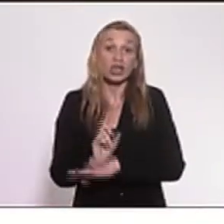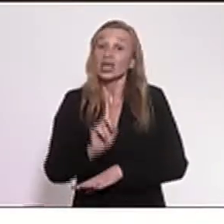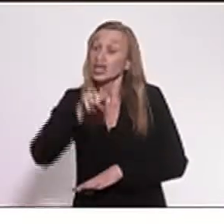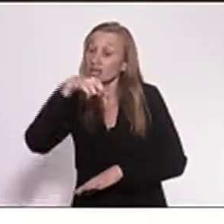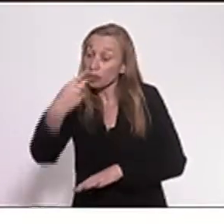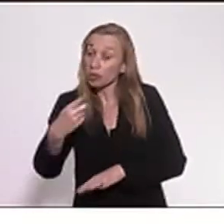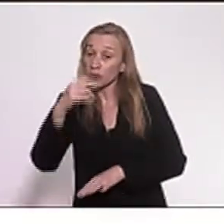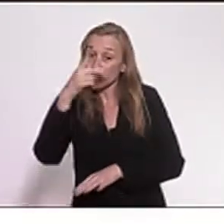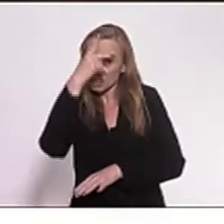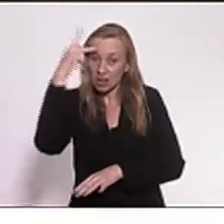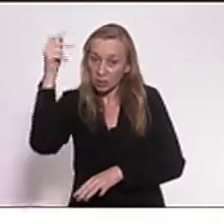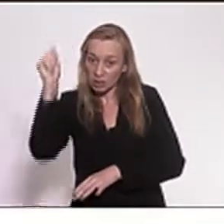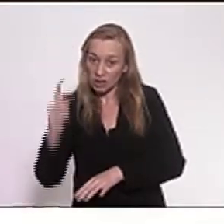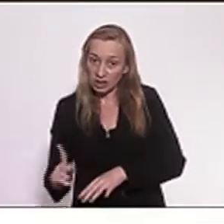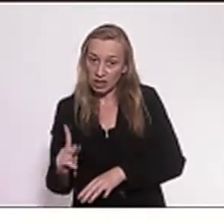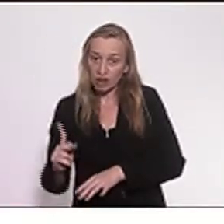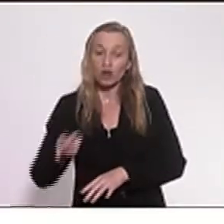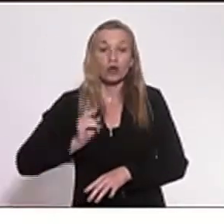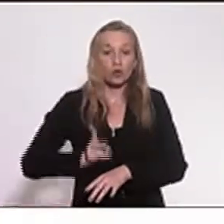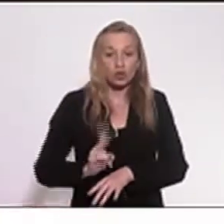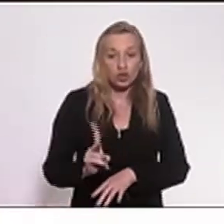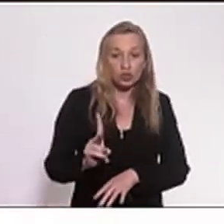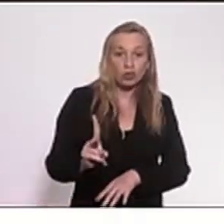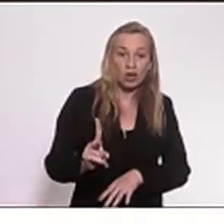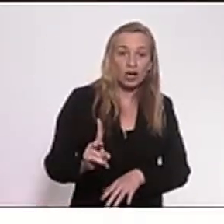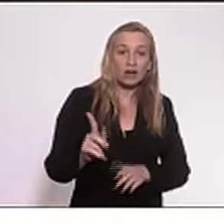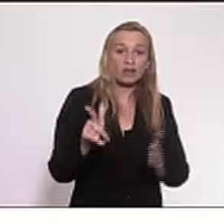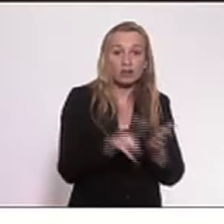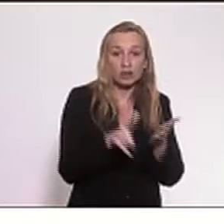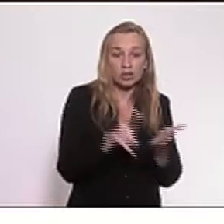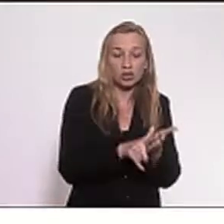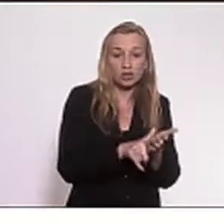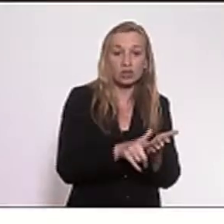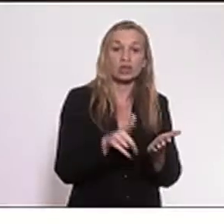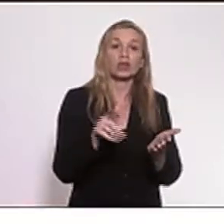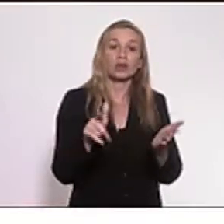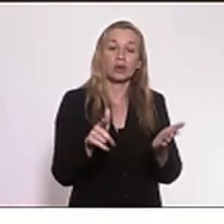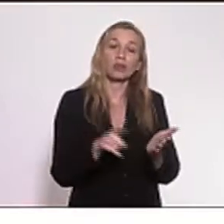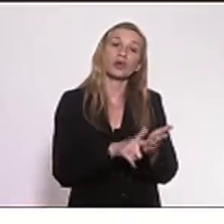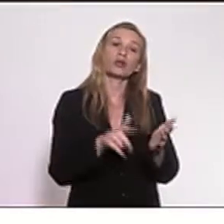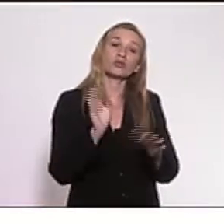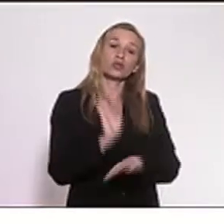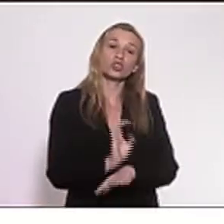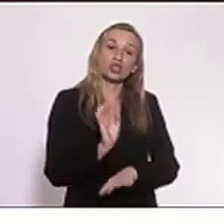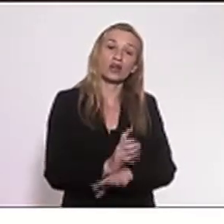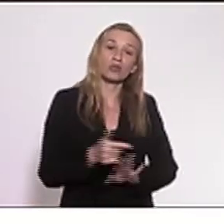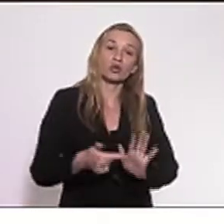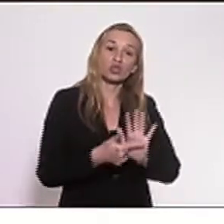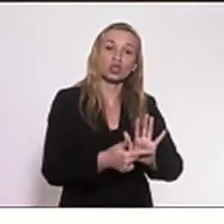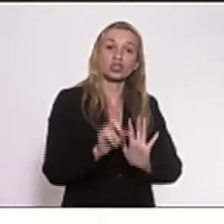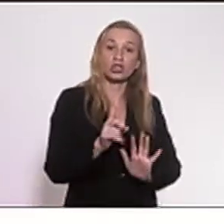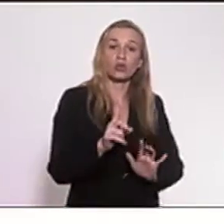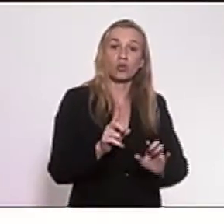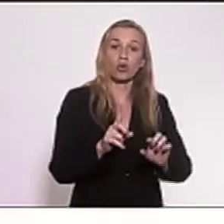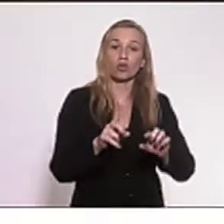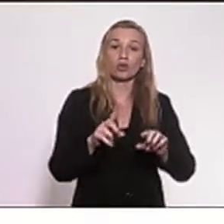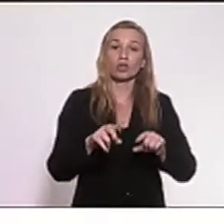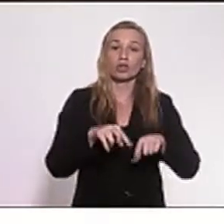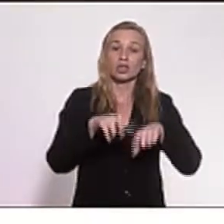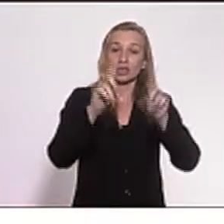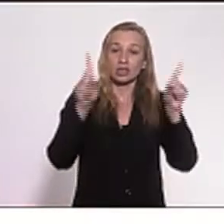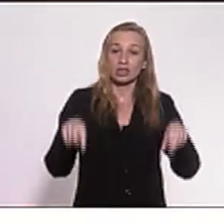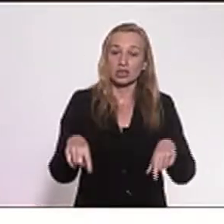que se aposentavam, continuavam constando da folha de pagamentos do Estado, mas agora não mais como servidores da ativa, mas como